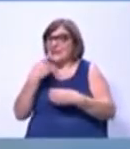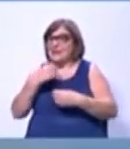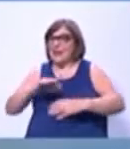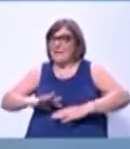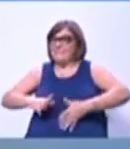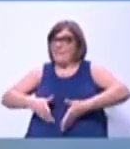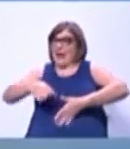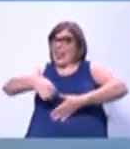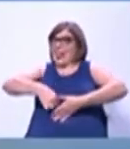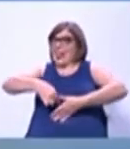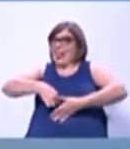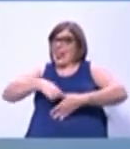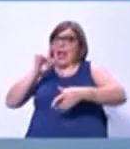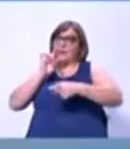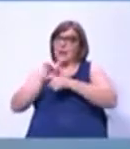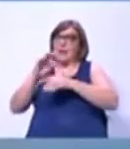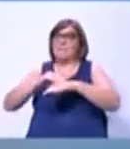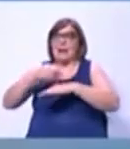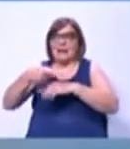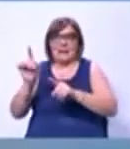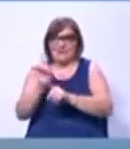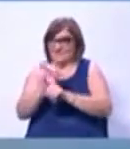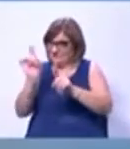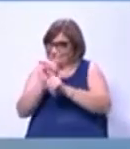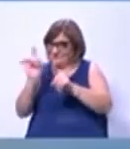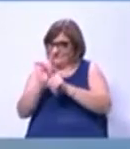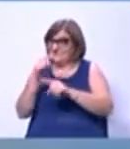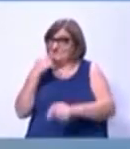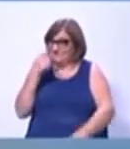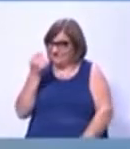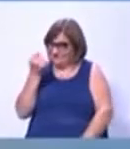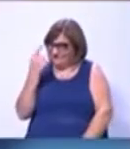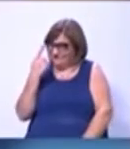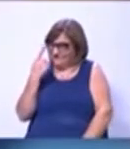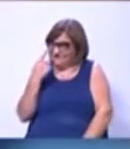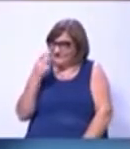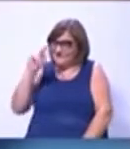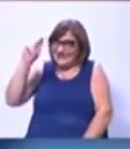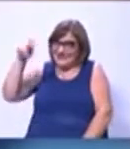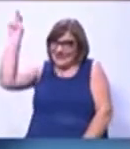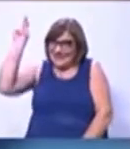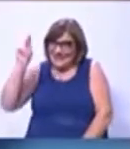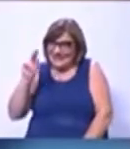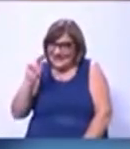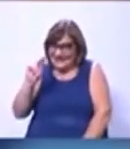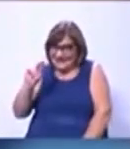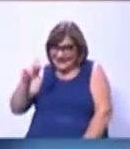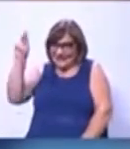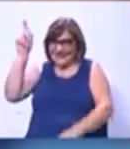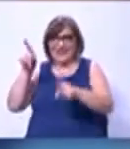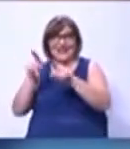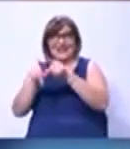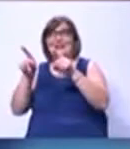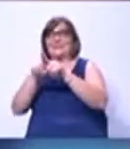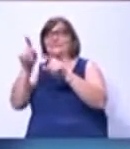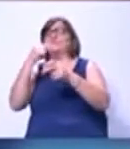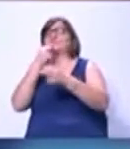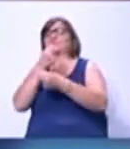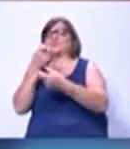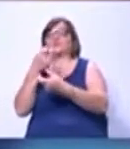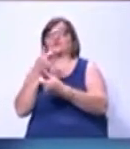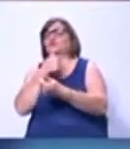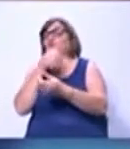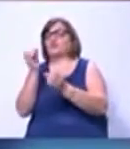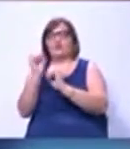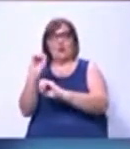da barriga da mamãe. Depois, mais tarde, não. Muito bem. Não é? Compreendido. Isto foi um check, não é? Não há... Com as suas palavras já não há dúvidas,